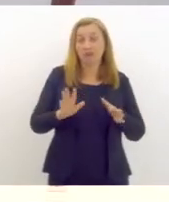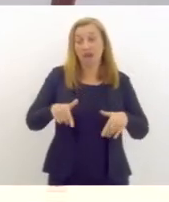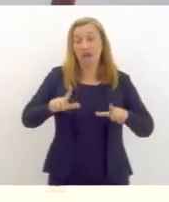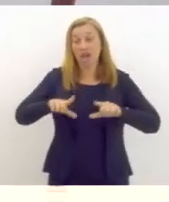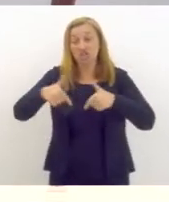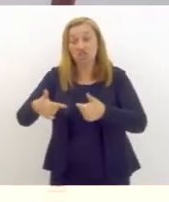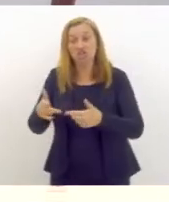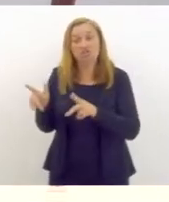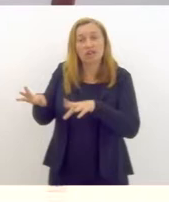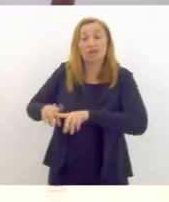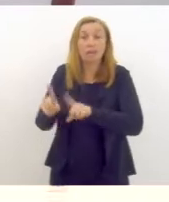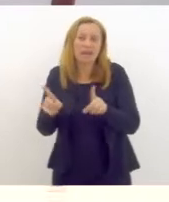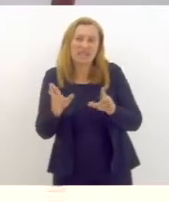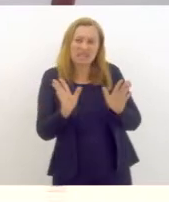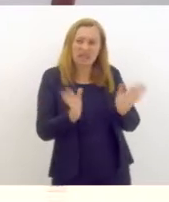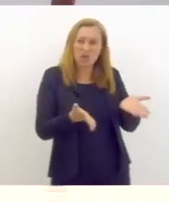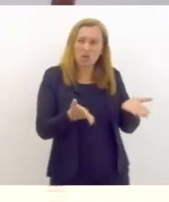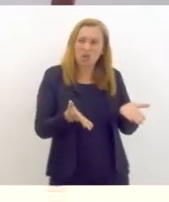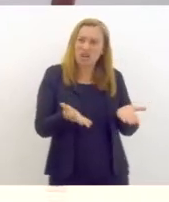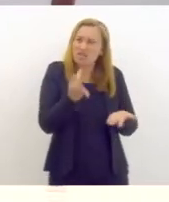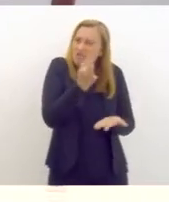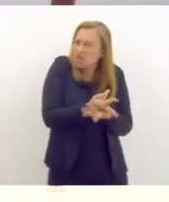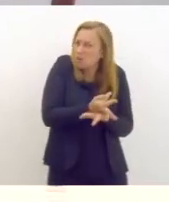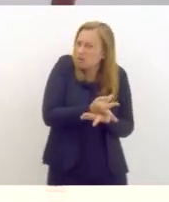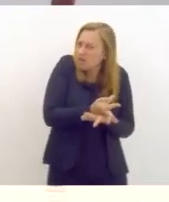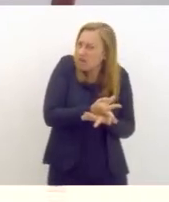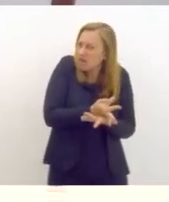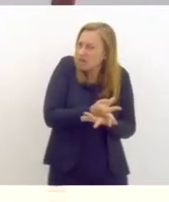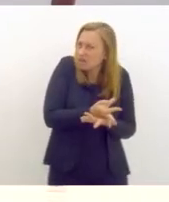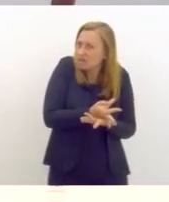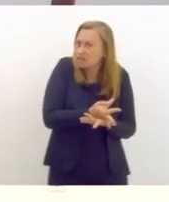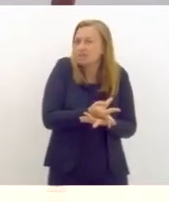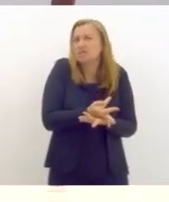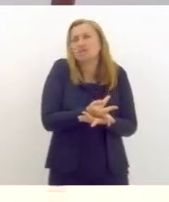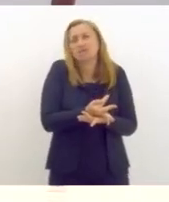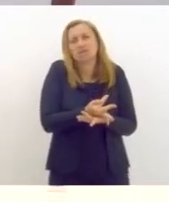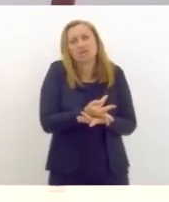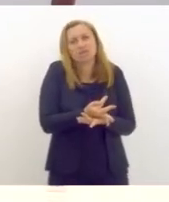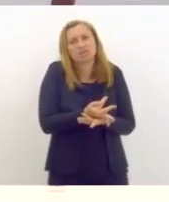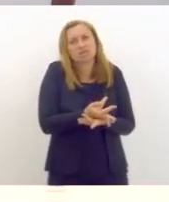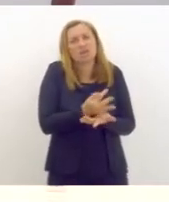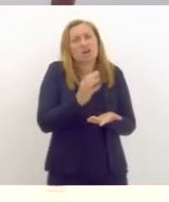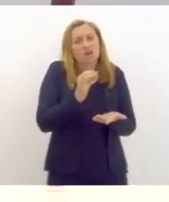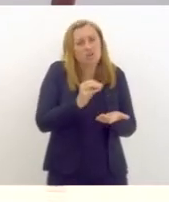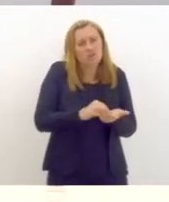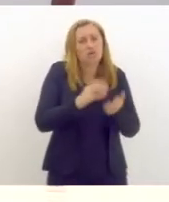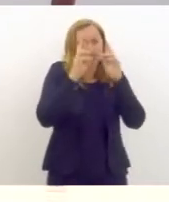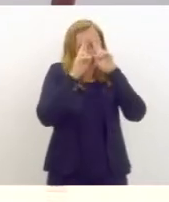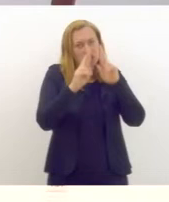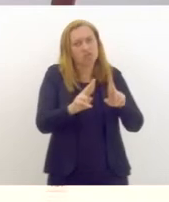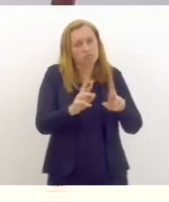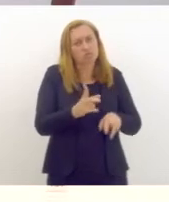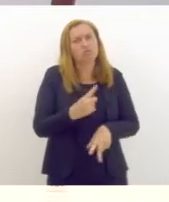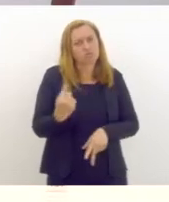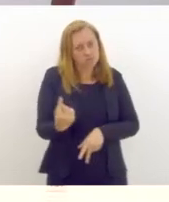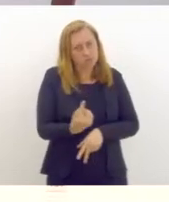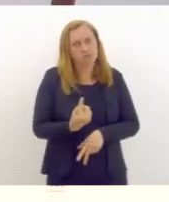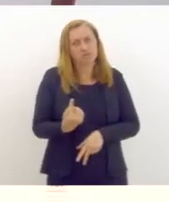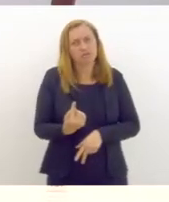agora não está presente é uma descortesia uma deselegância uma falta de respeito então